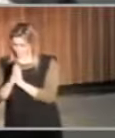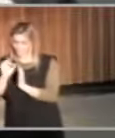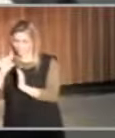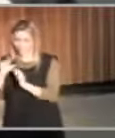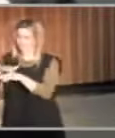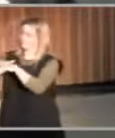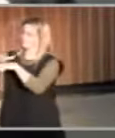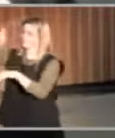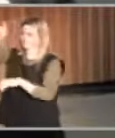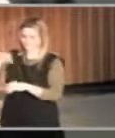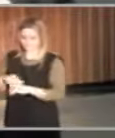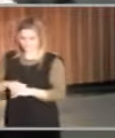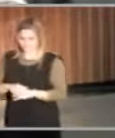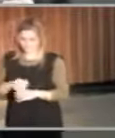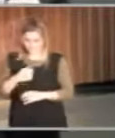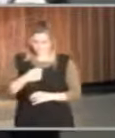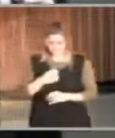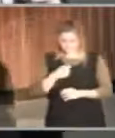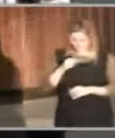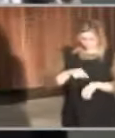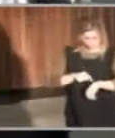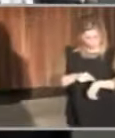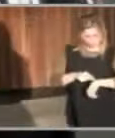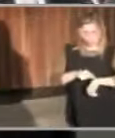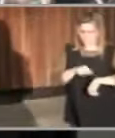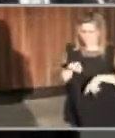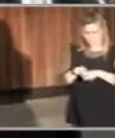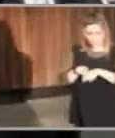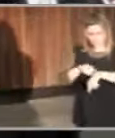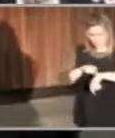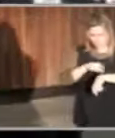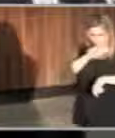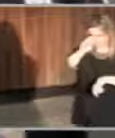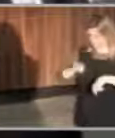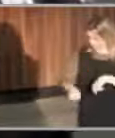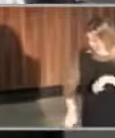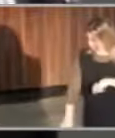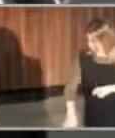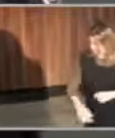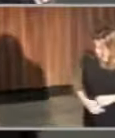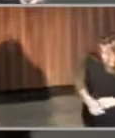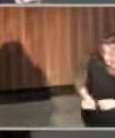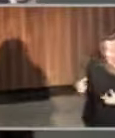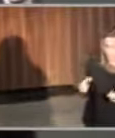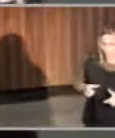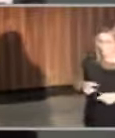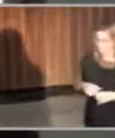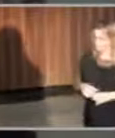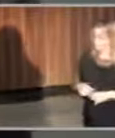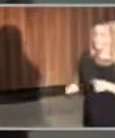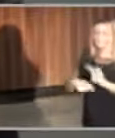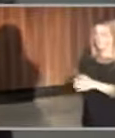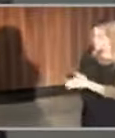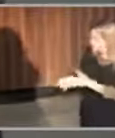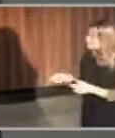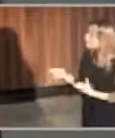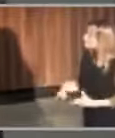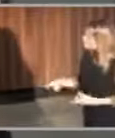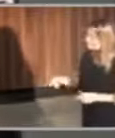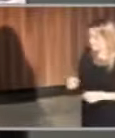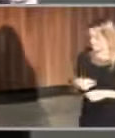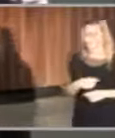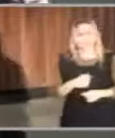conversando falando daquelas coisas ele queria viver e experimentar aquelas coisas e quando ele começou a viver e experimentar